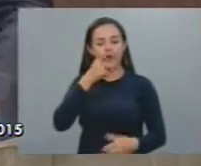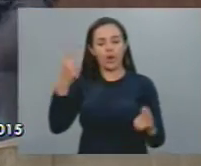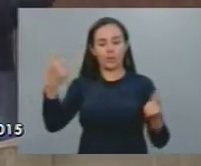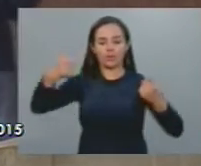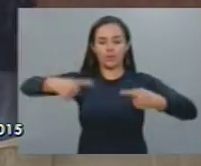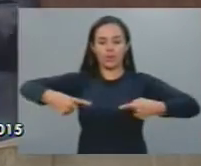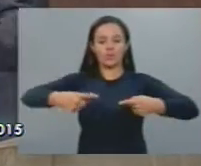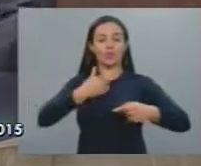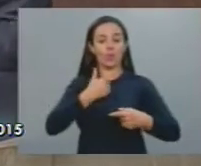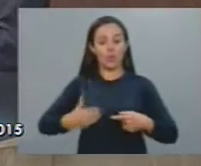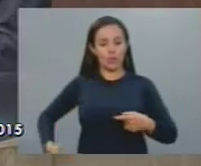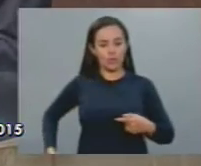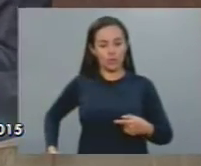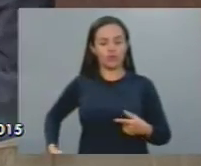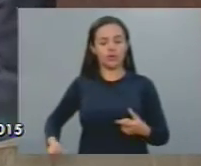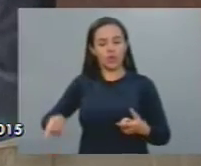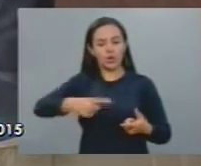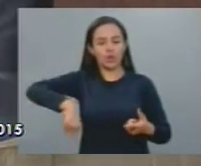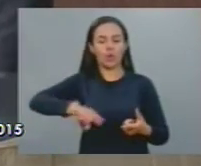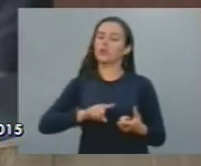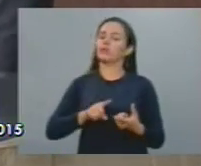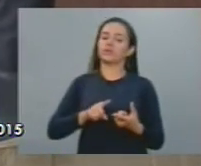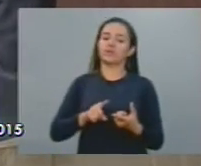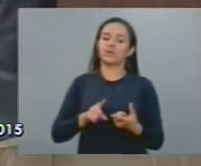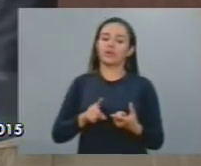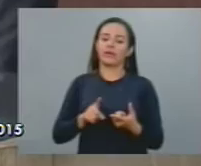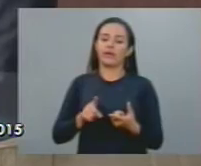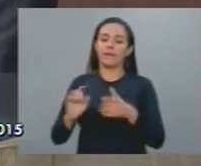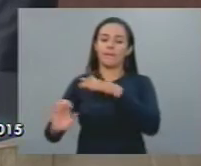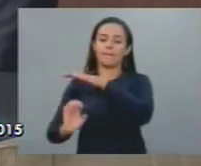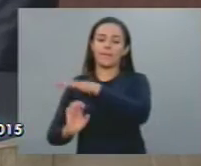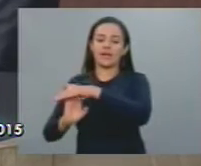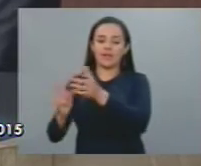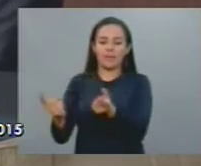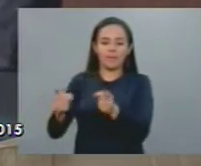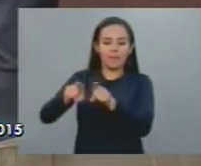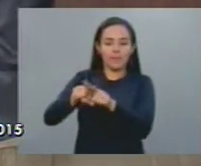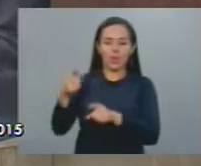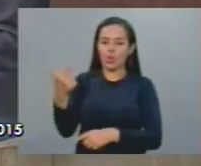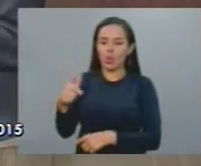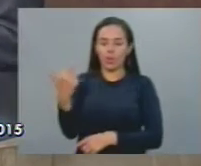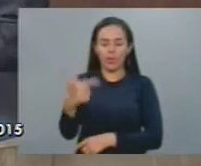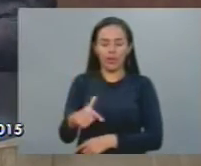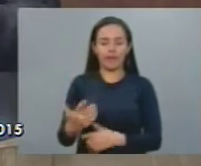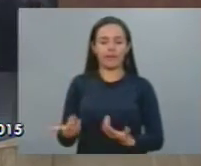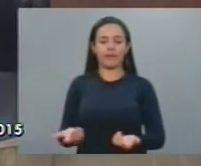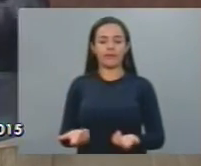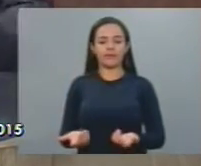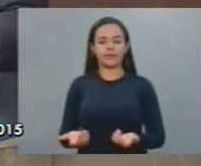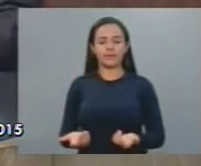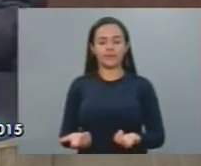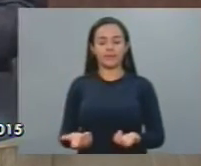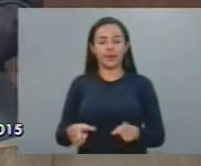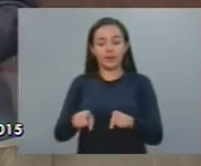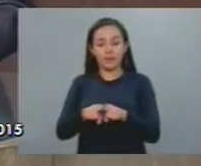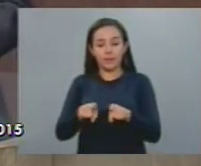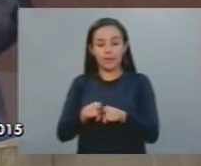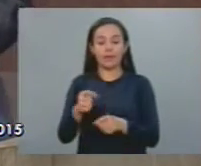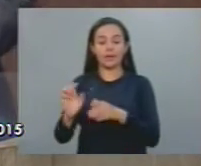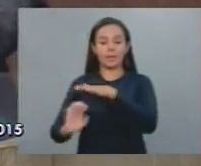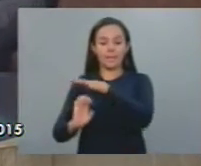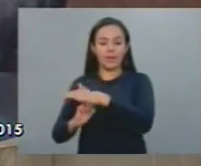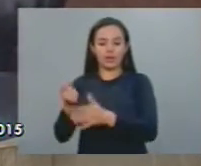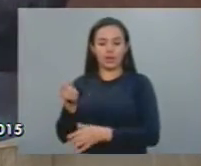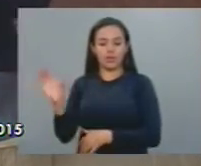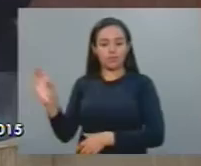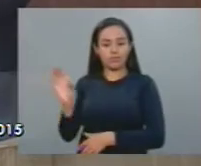socialista, que não recebem, não têm ligação com o grande empresariado, com o financiamento